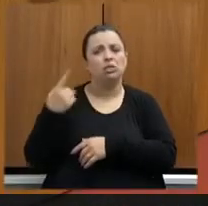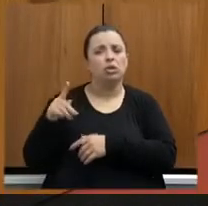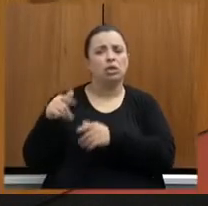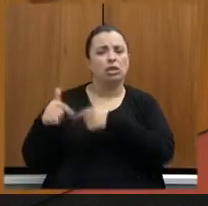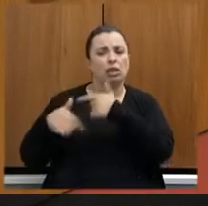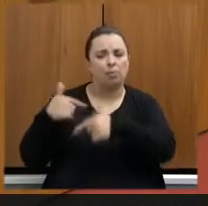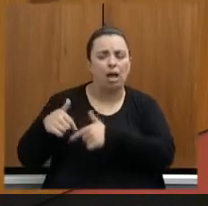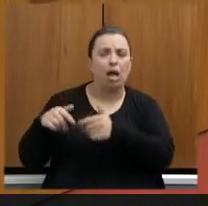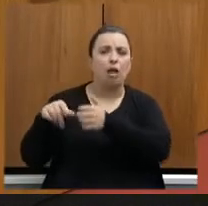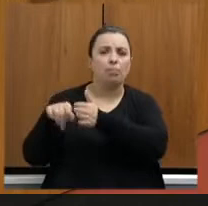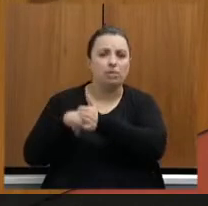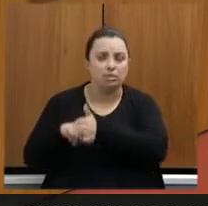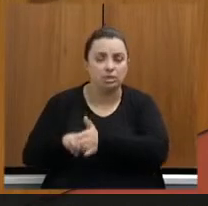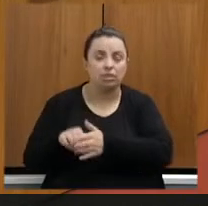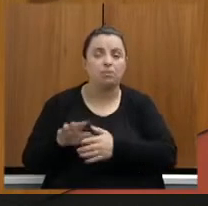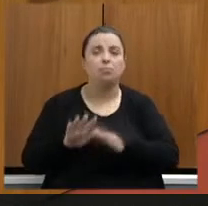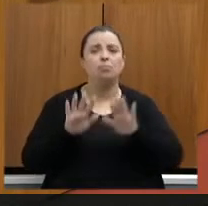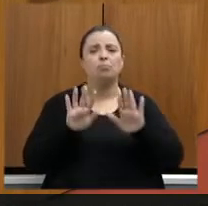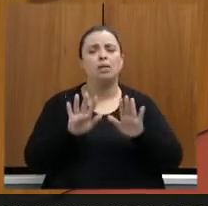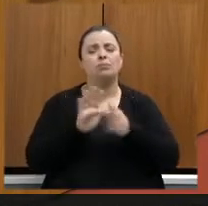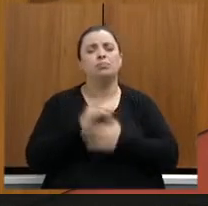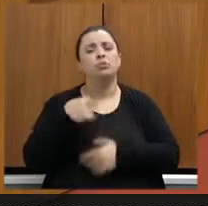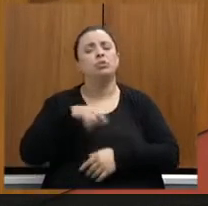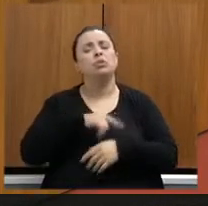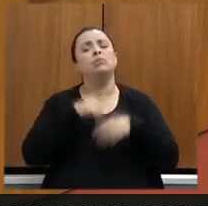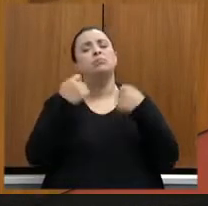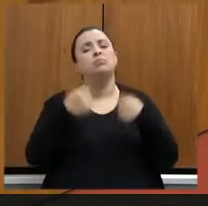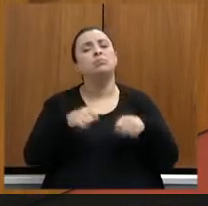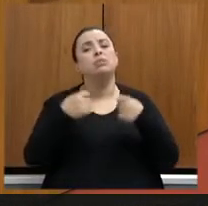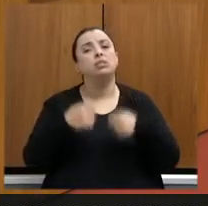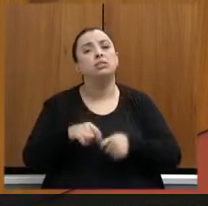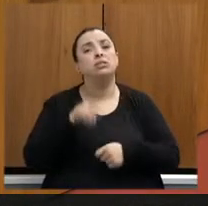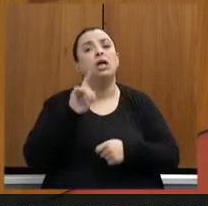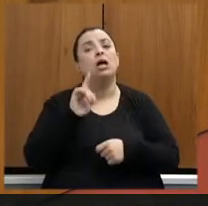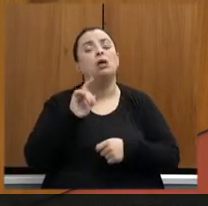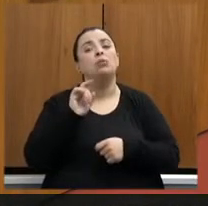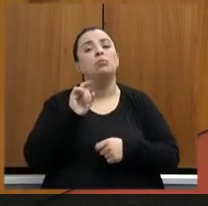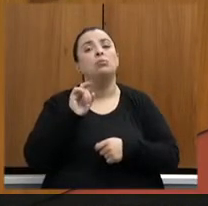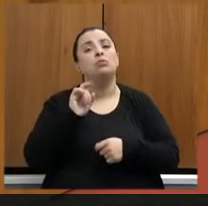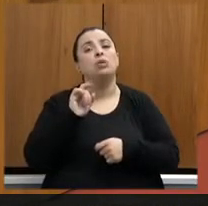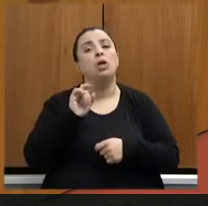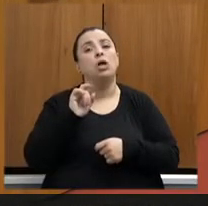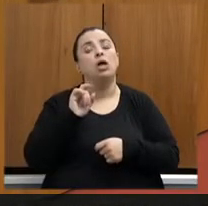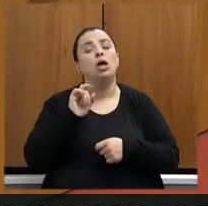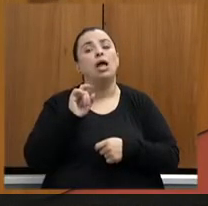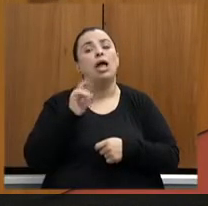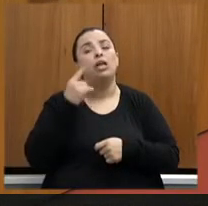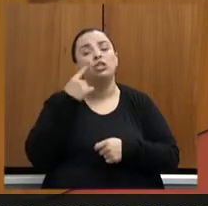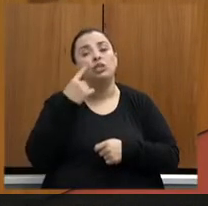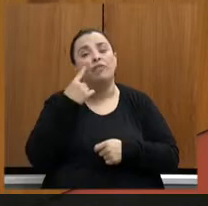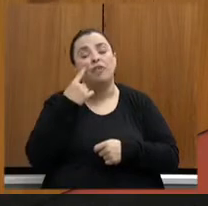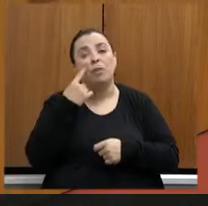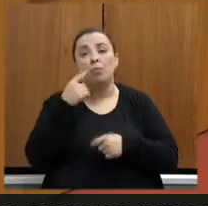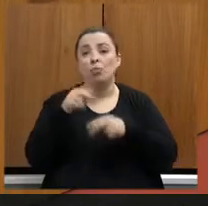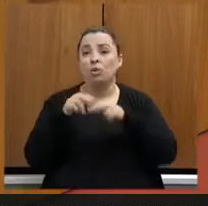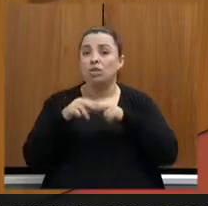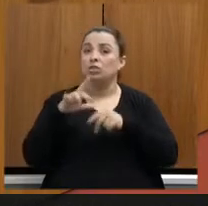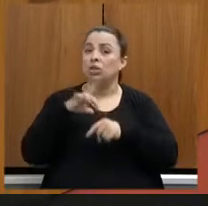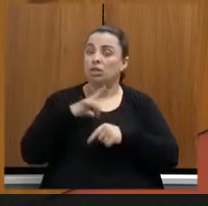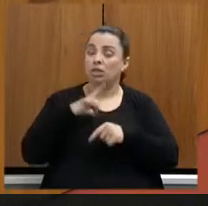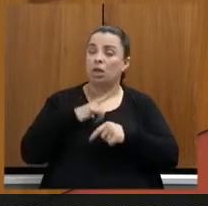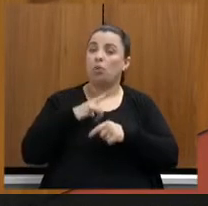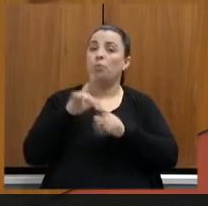nós precisamos Presidente alegria Deputado Roberto é existe um projeto aqui na Assembleia é